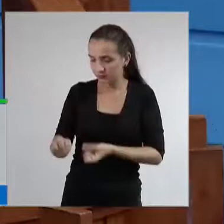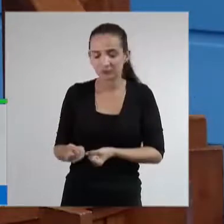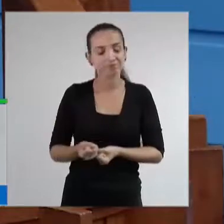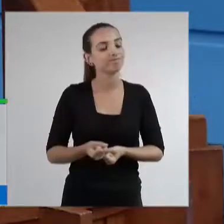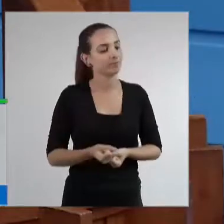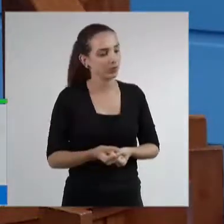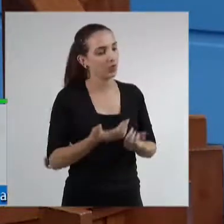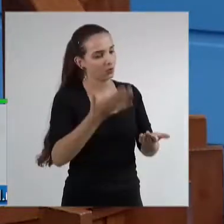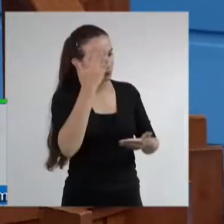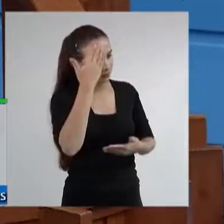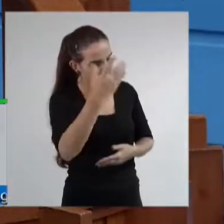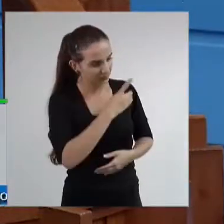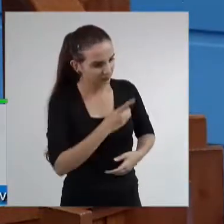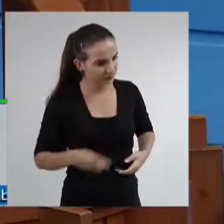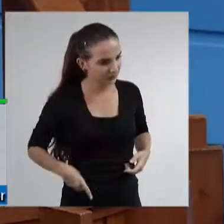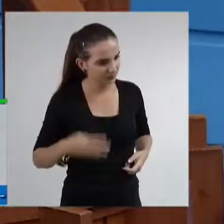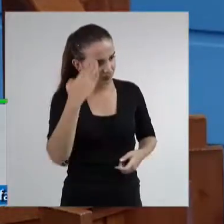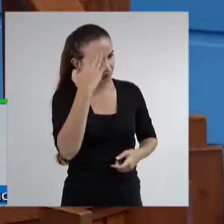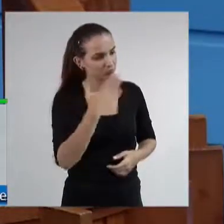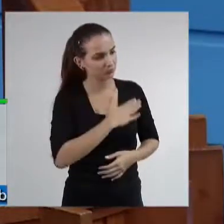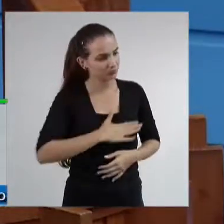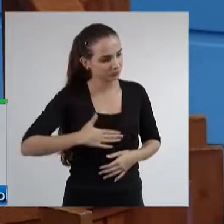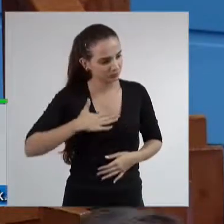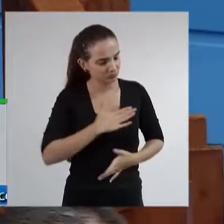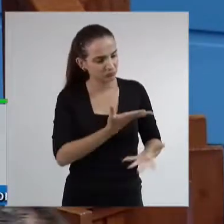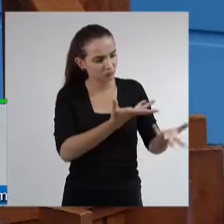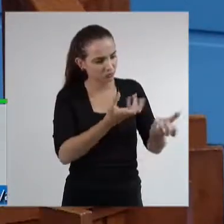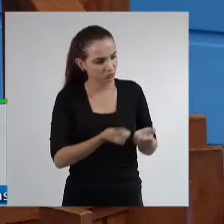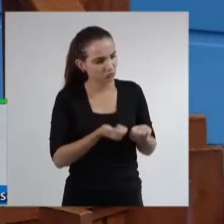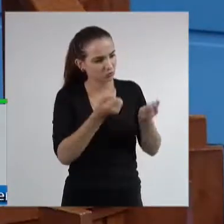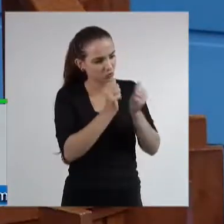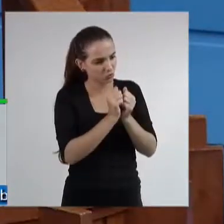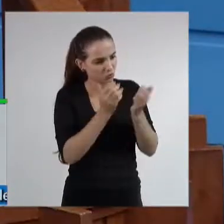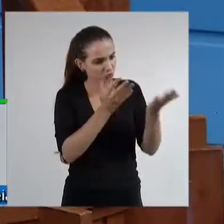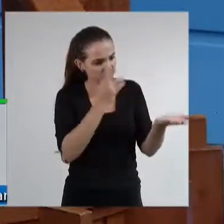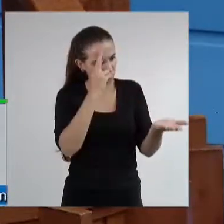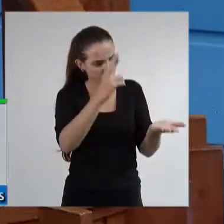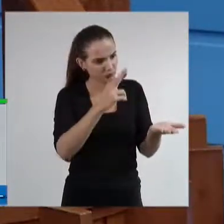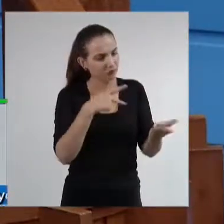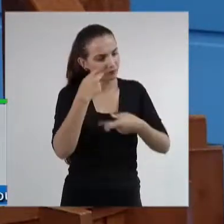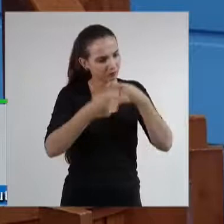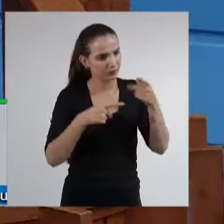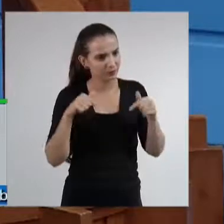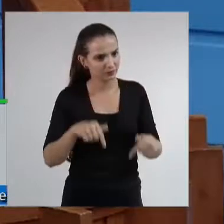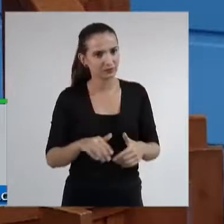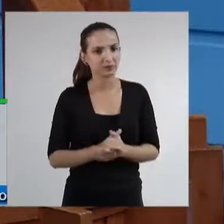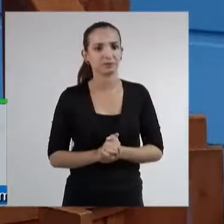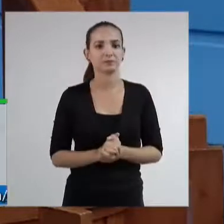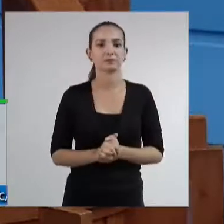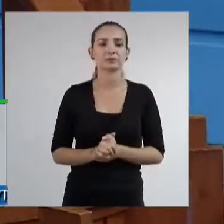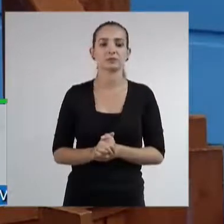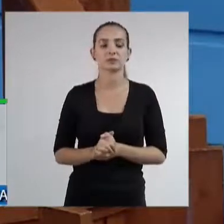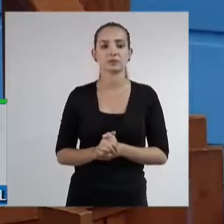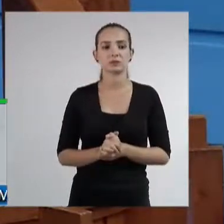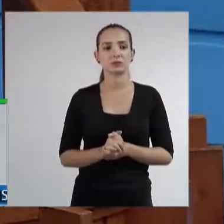Com muito prazer, acolho a parte de Vossa Excelência para fazer parte integrante do meu discurso, do meu pronunciamento.